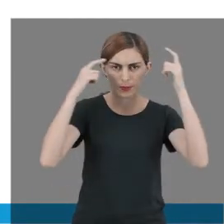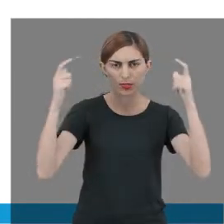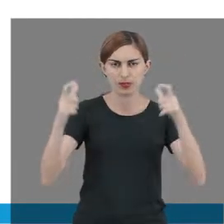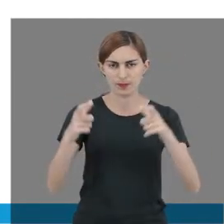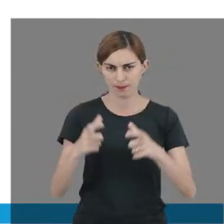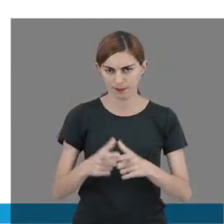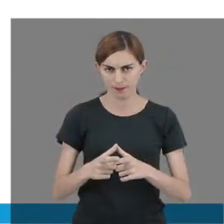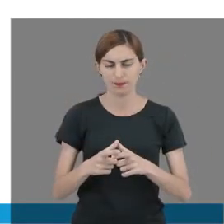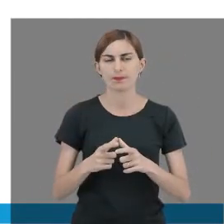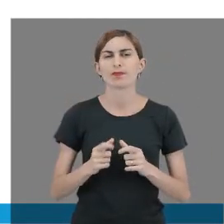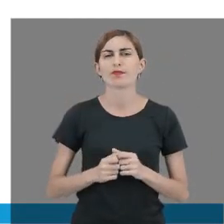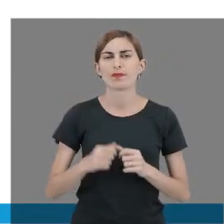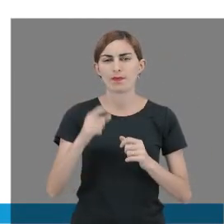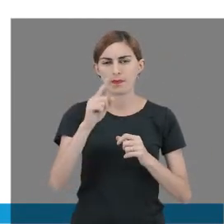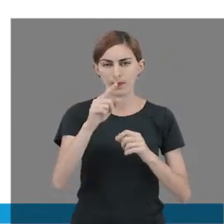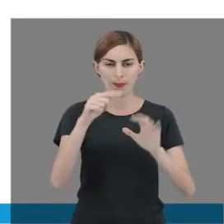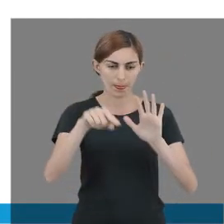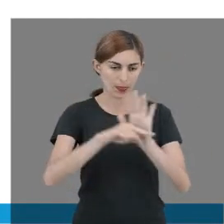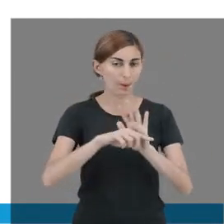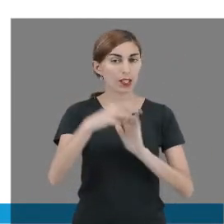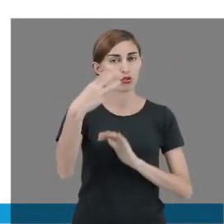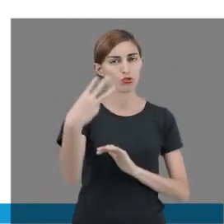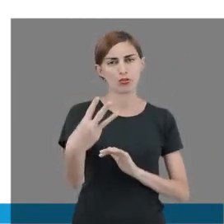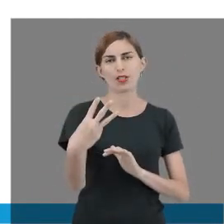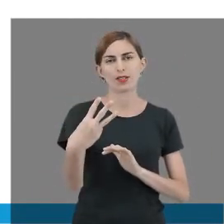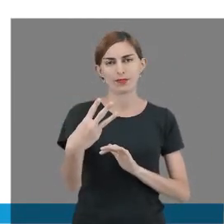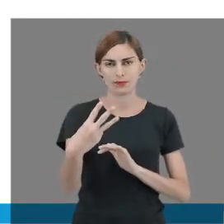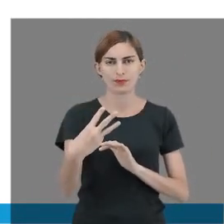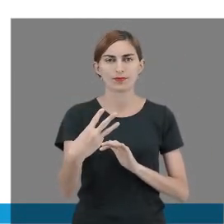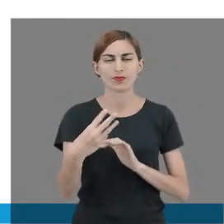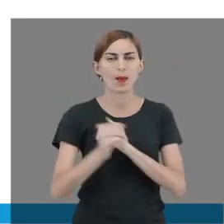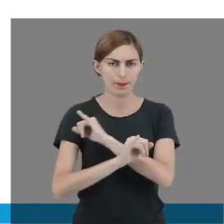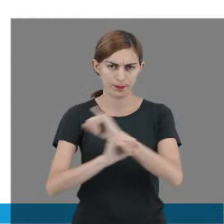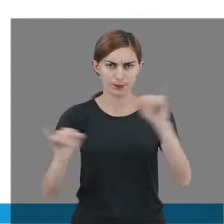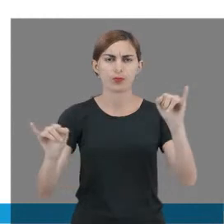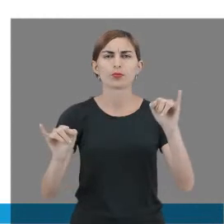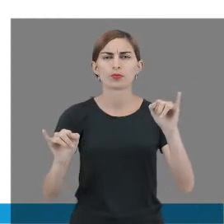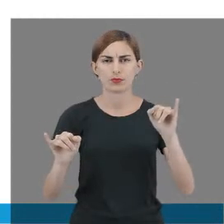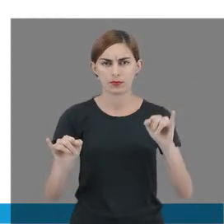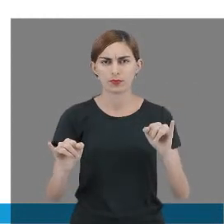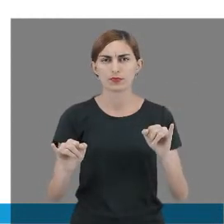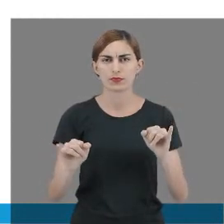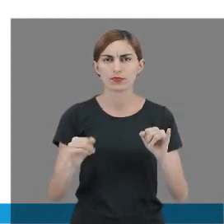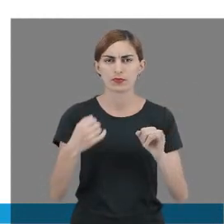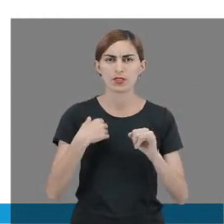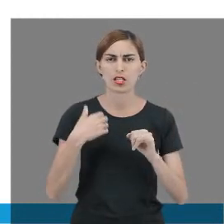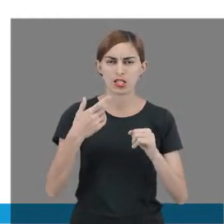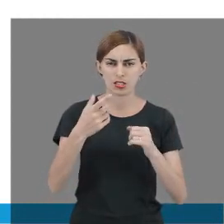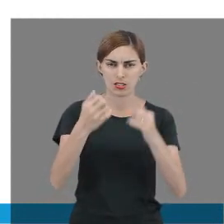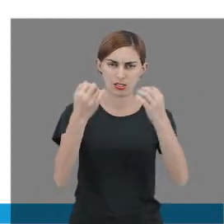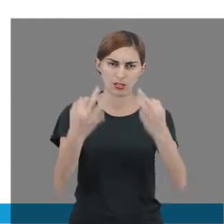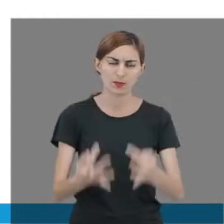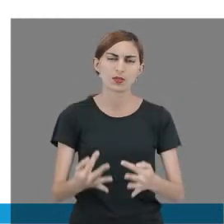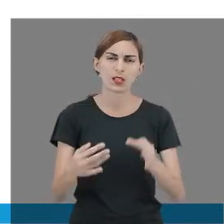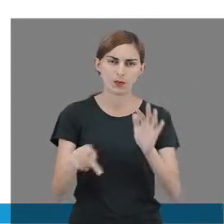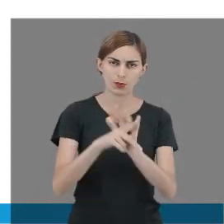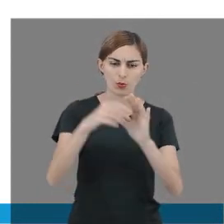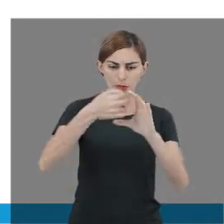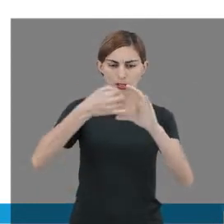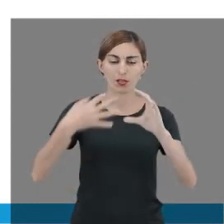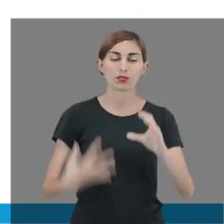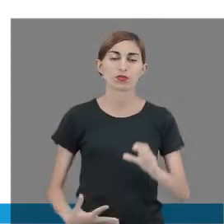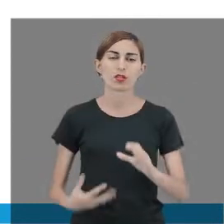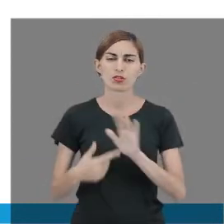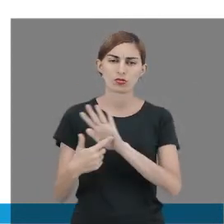que é quando é abaixo do percentil -3. Isso aqui foi uma publicação que saiu sobre a sensibilidade e especificidade, mostrando